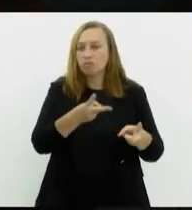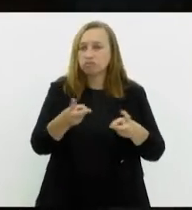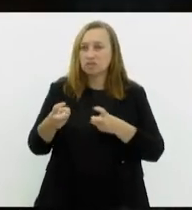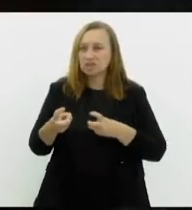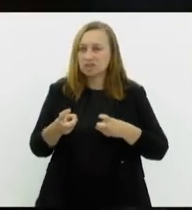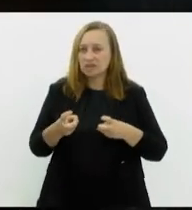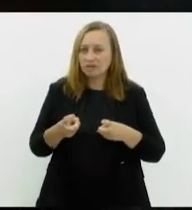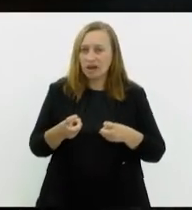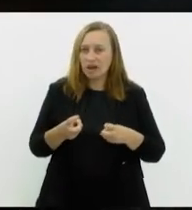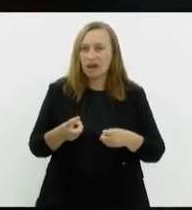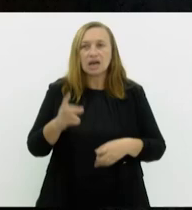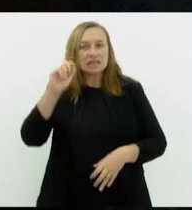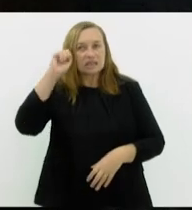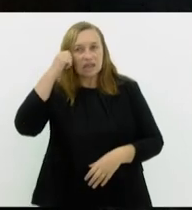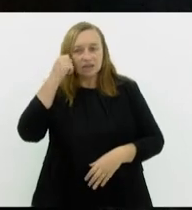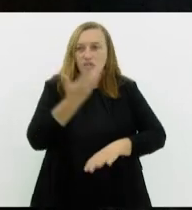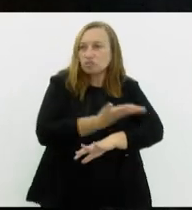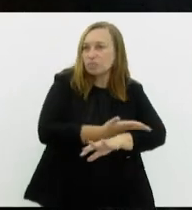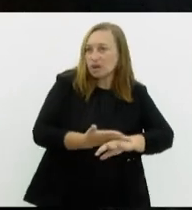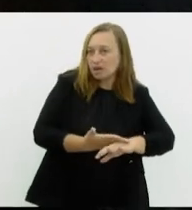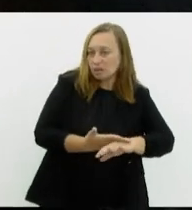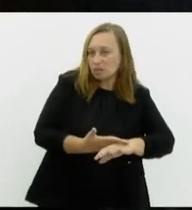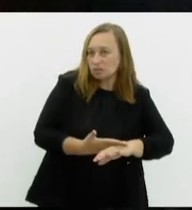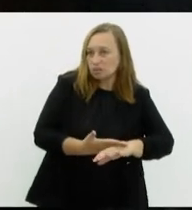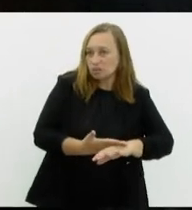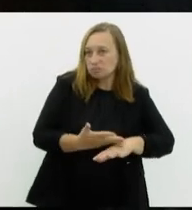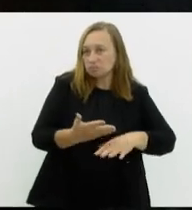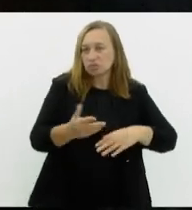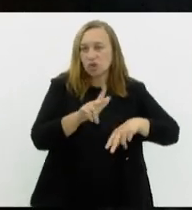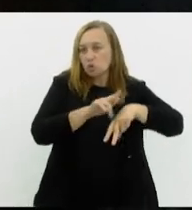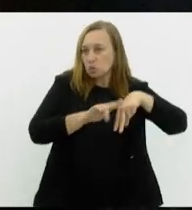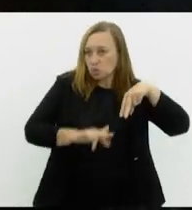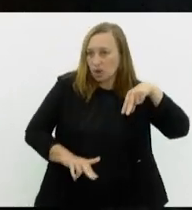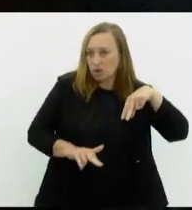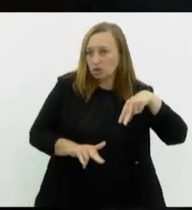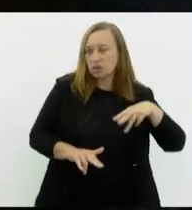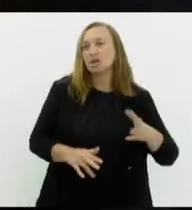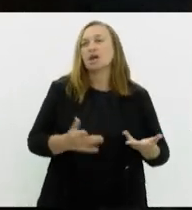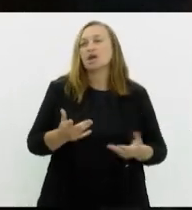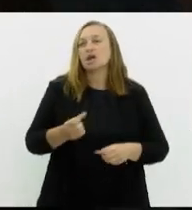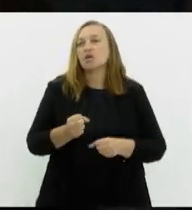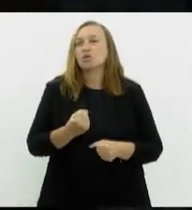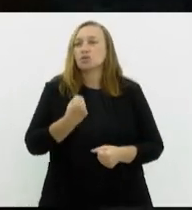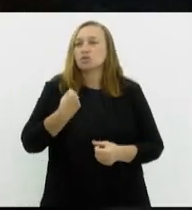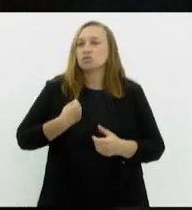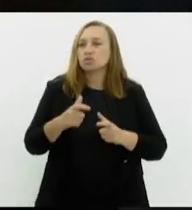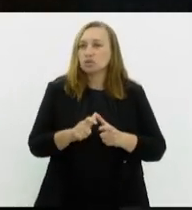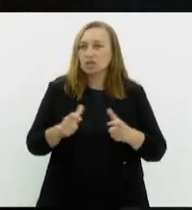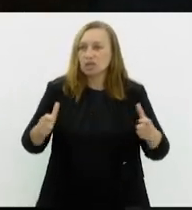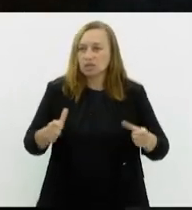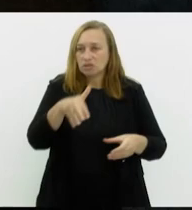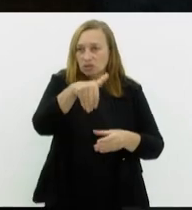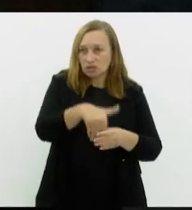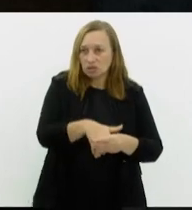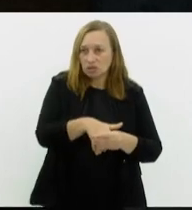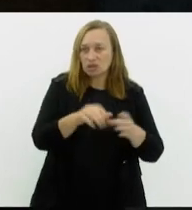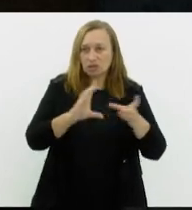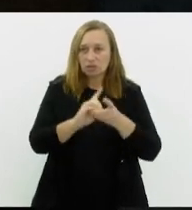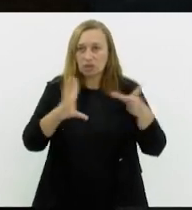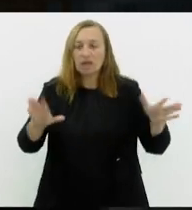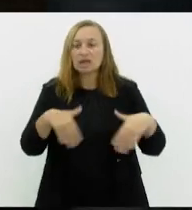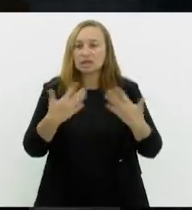e gênero, é o maior setor eleitoral da nossa democracia. Então, ora